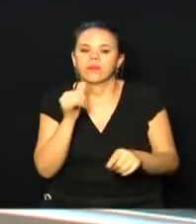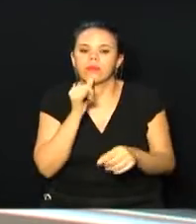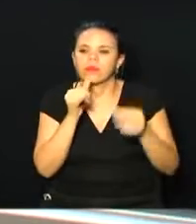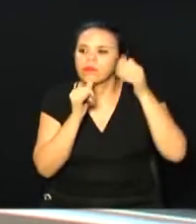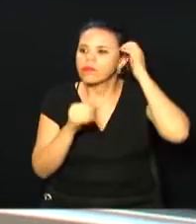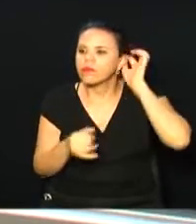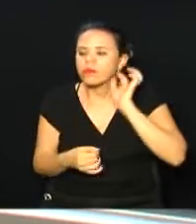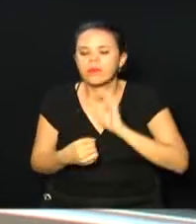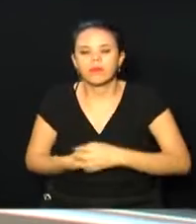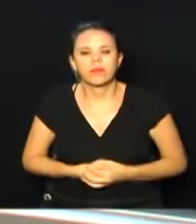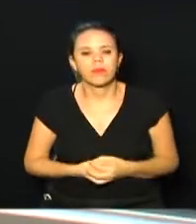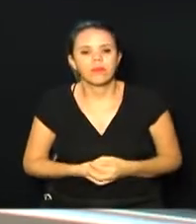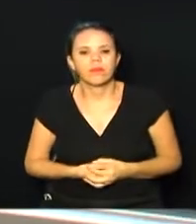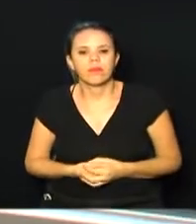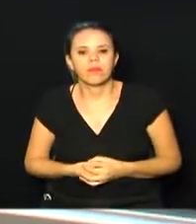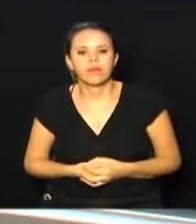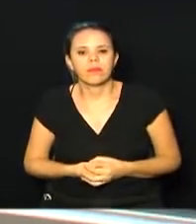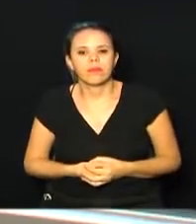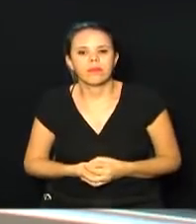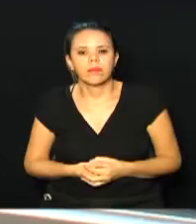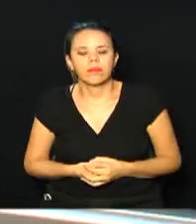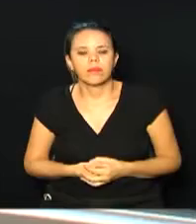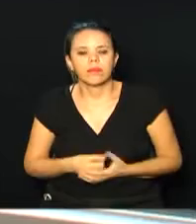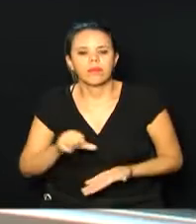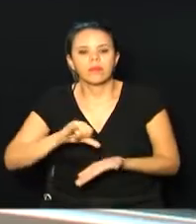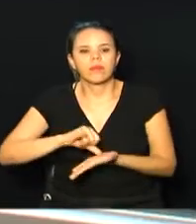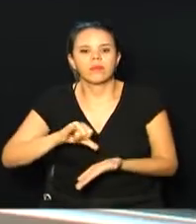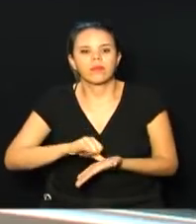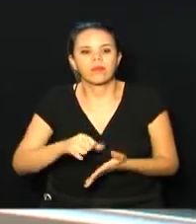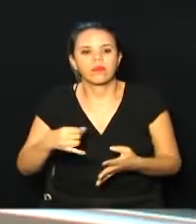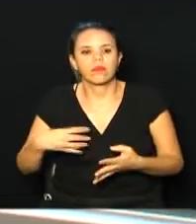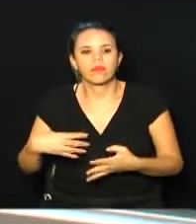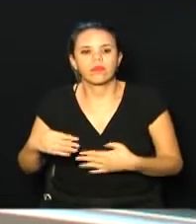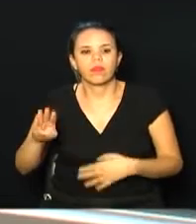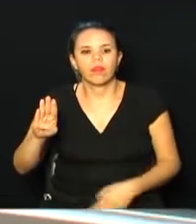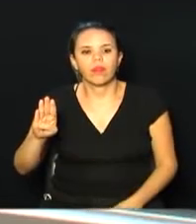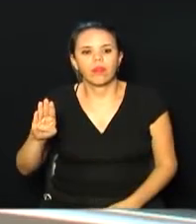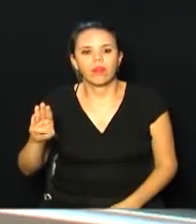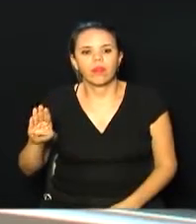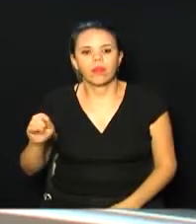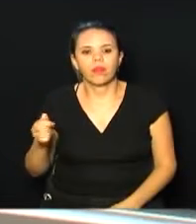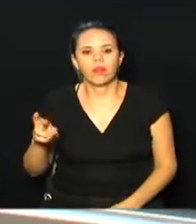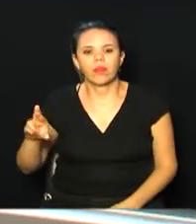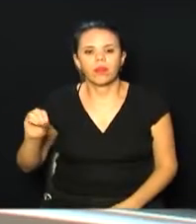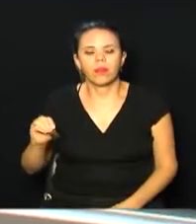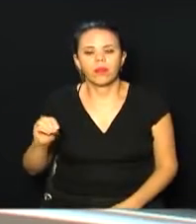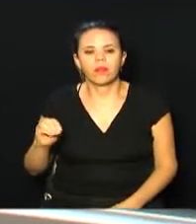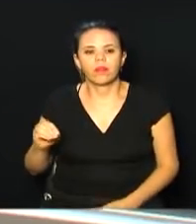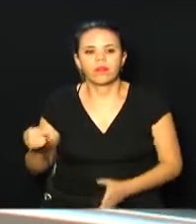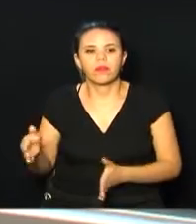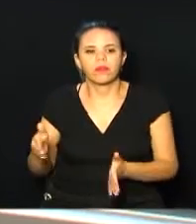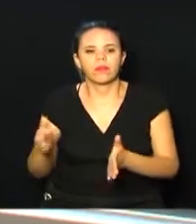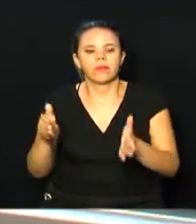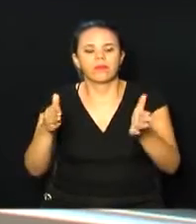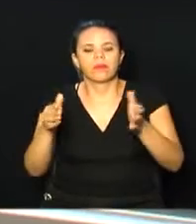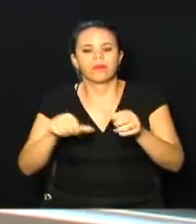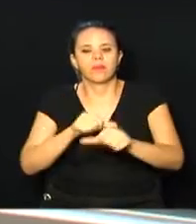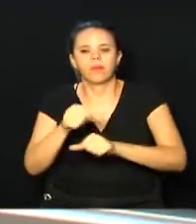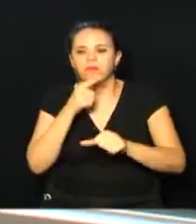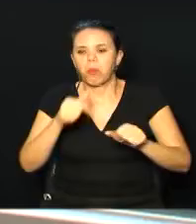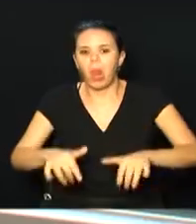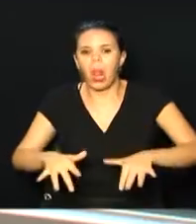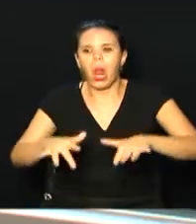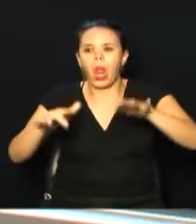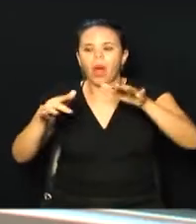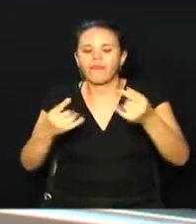agora, assim, a região aqui do centro, a Barão de Jaguara vira um rio. A Avenida Anchieta vira um rio. A